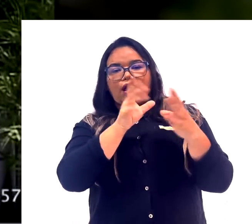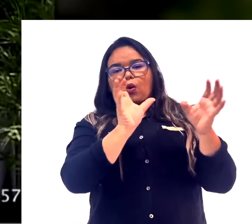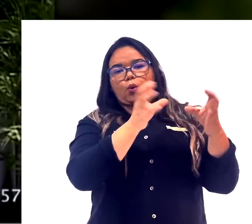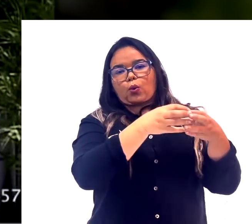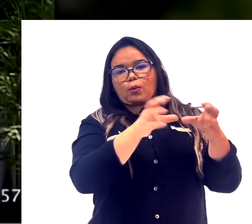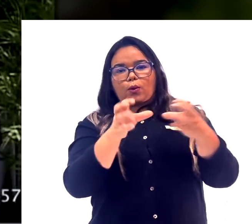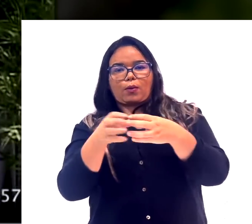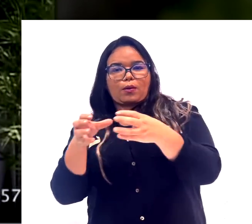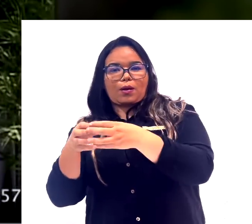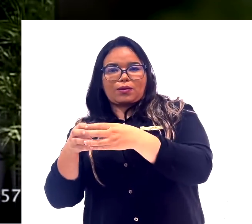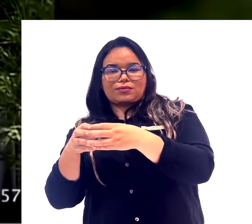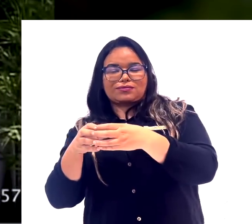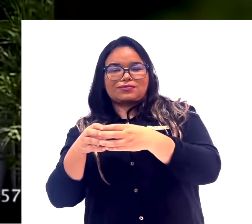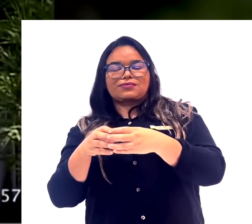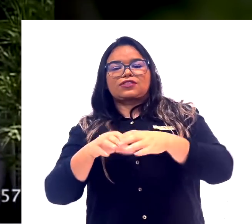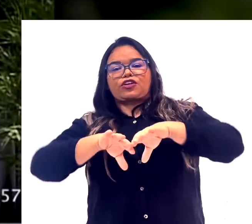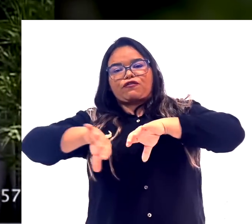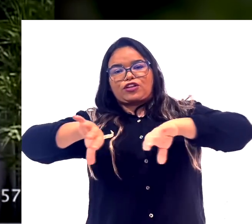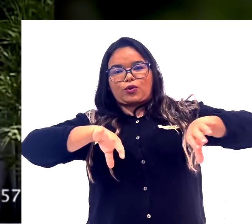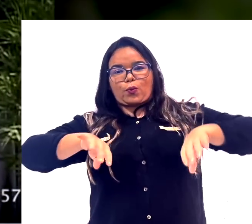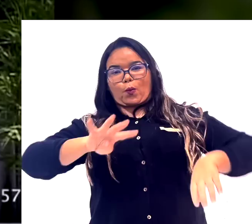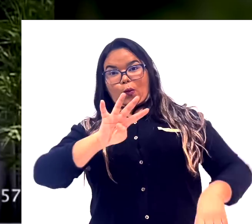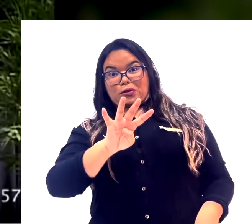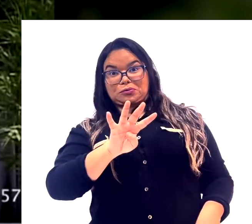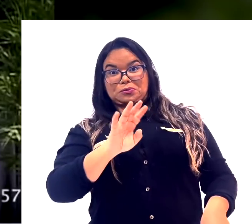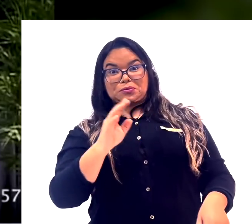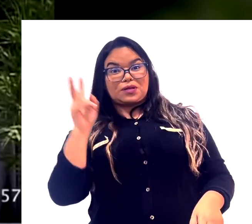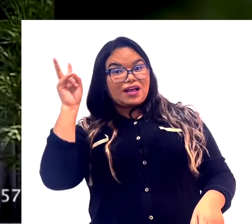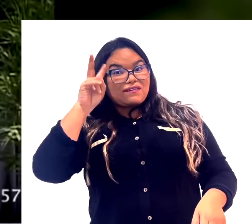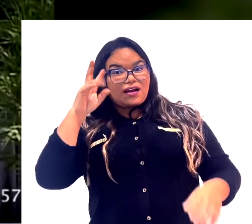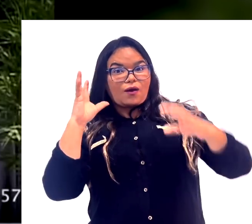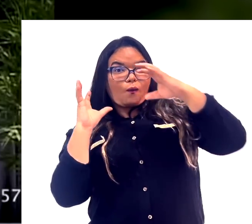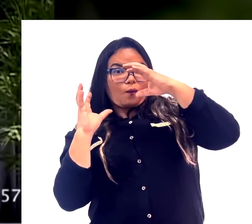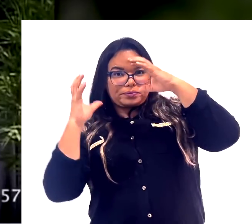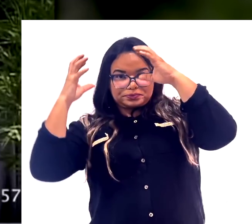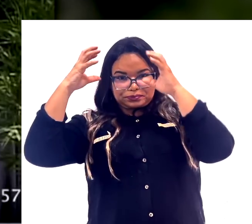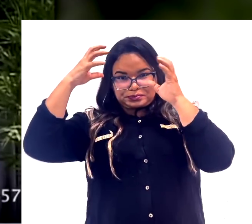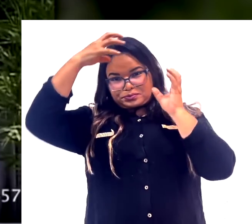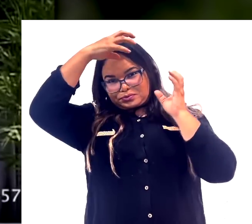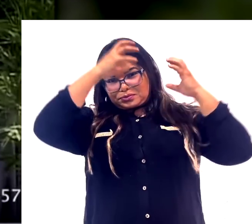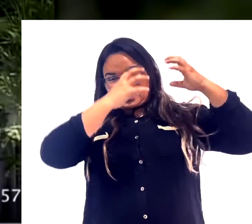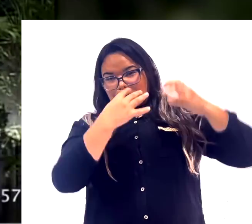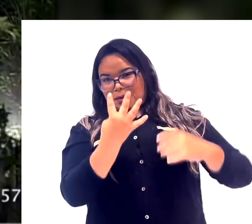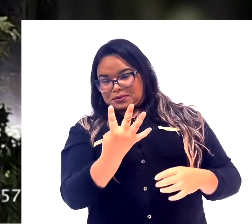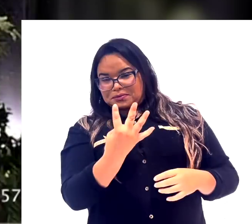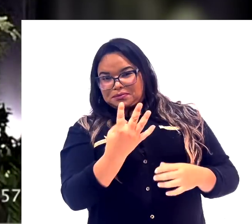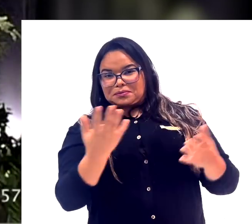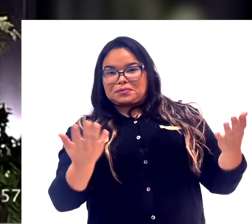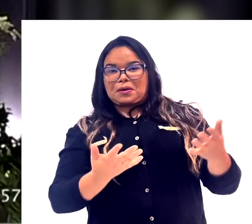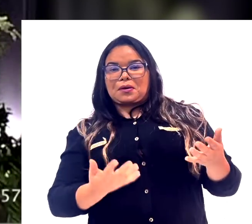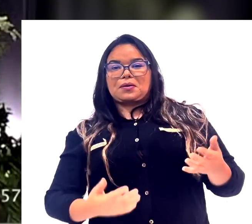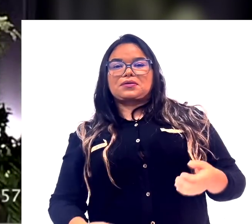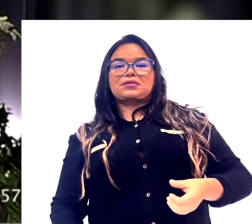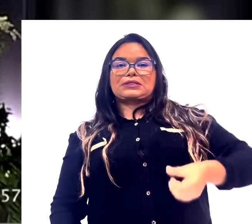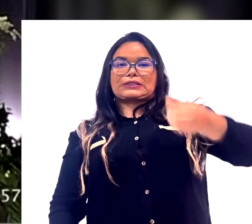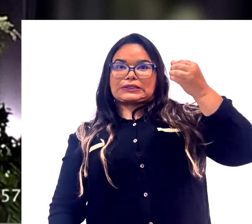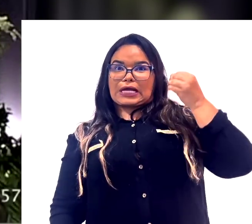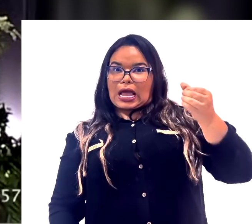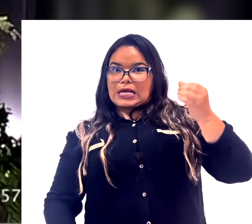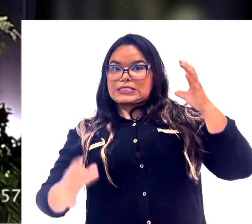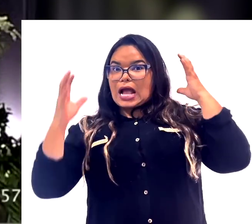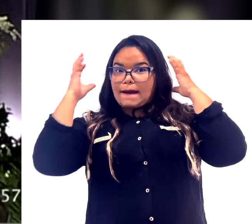Fascinante. Portanto, havia 4 cabeças, assim que agora já temos um total de 6 cabeças. O leão, o urso e mais as 4 do